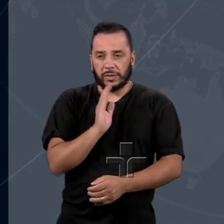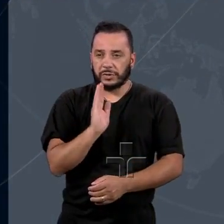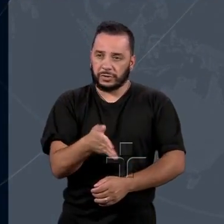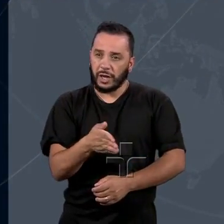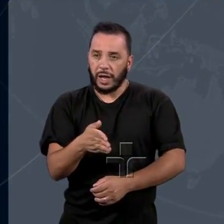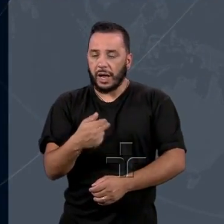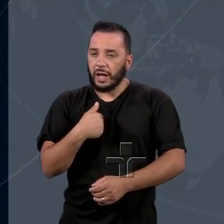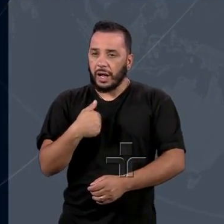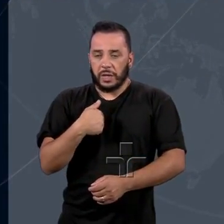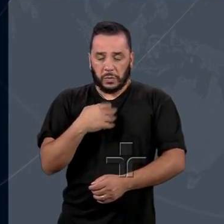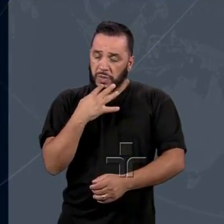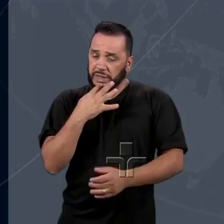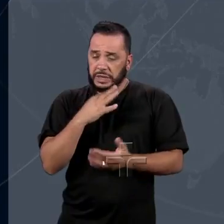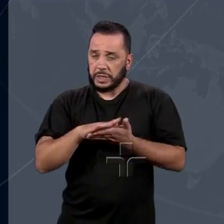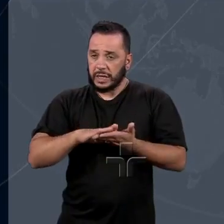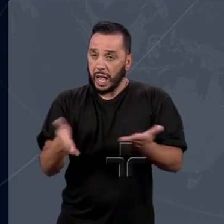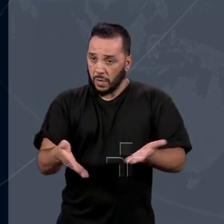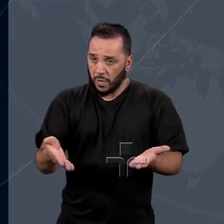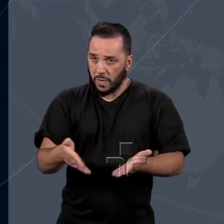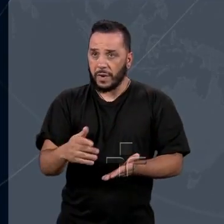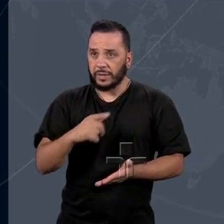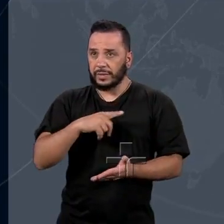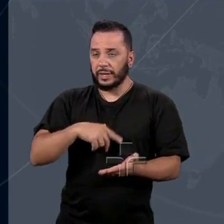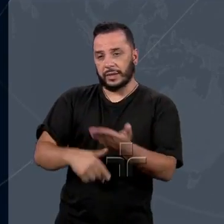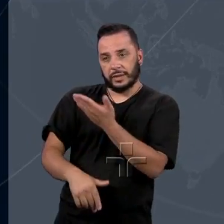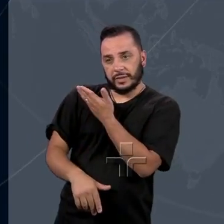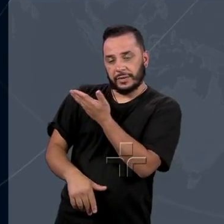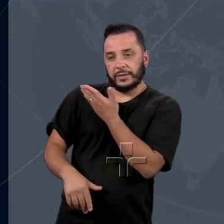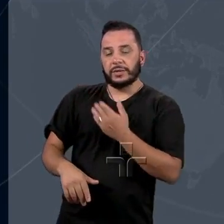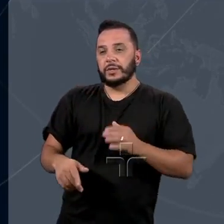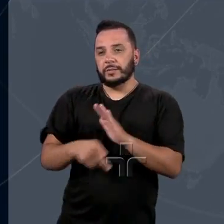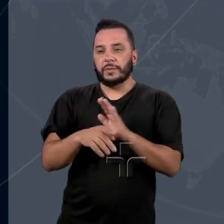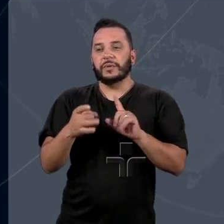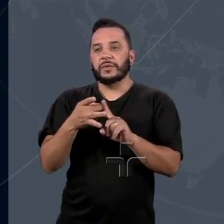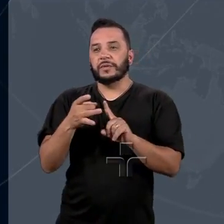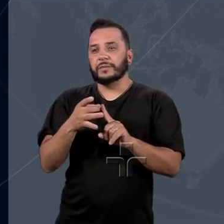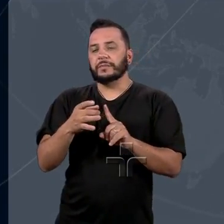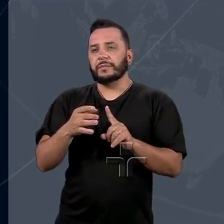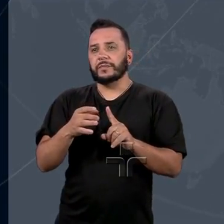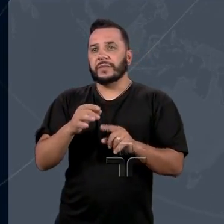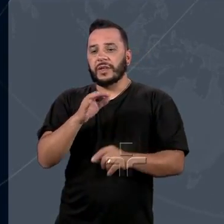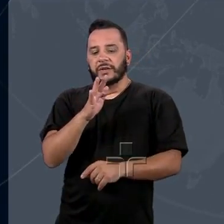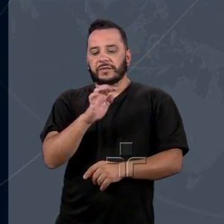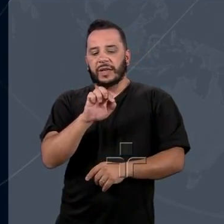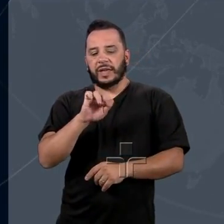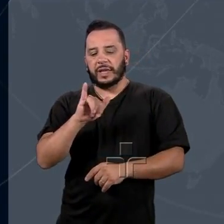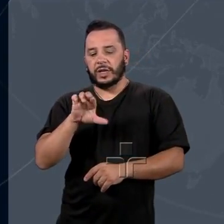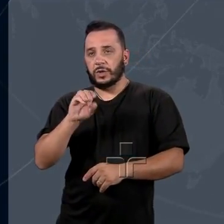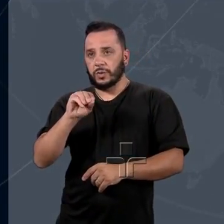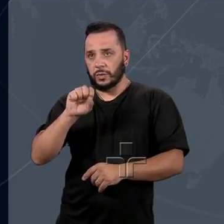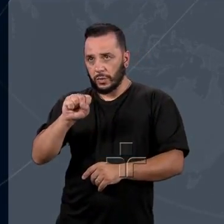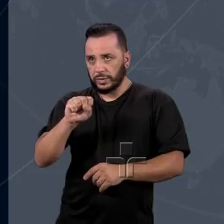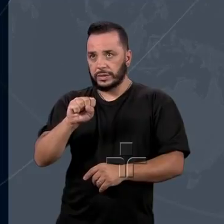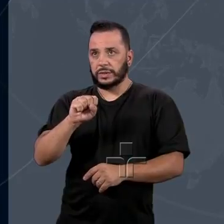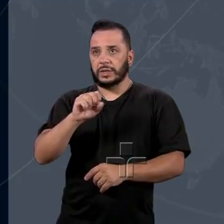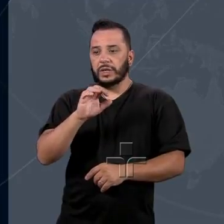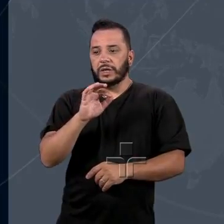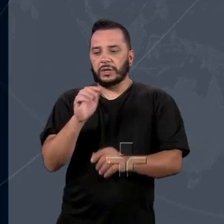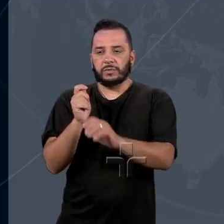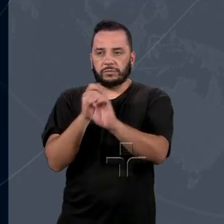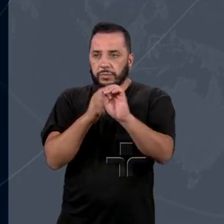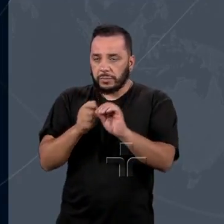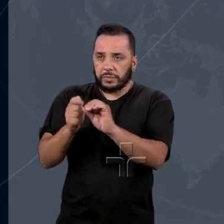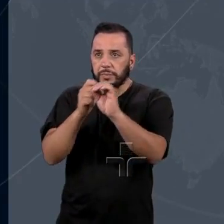não tinha acesso. E aí, então, nós temos os ferreiros, né? Ferreiros e fundidores da Ilama.